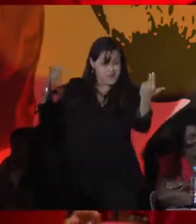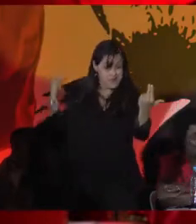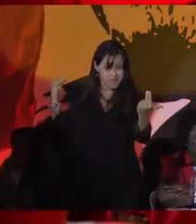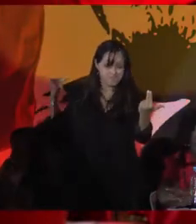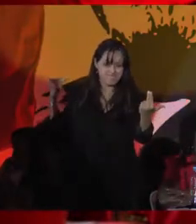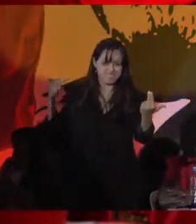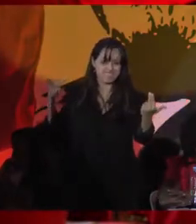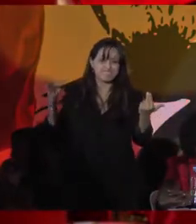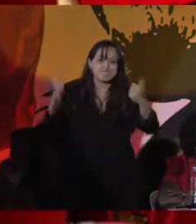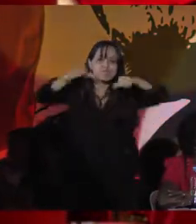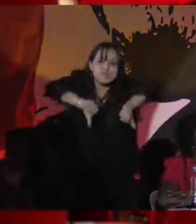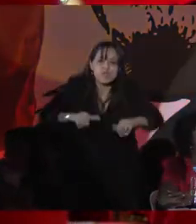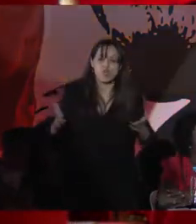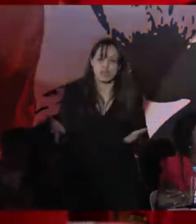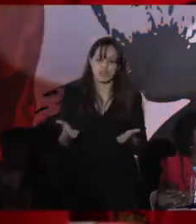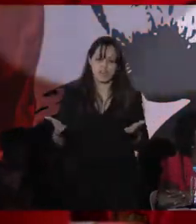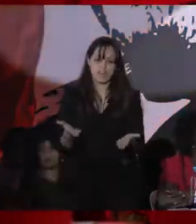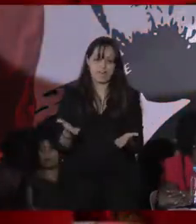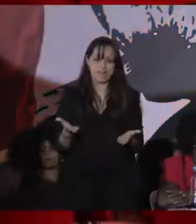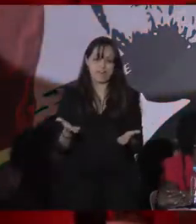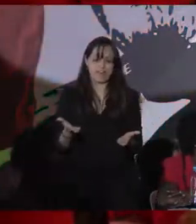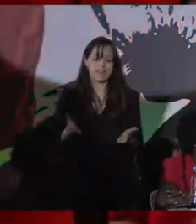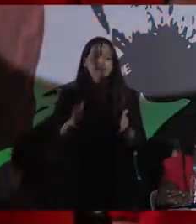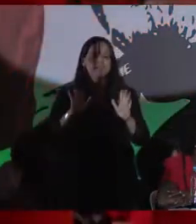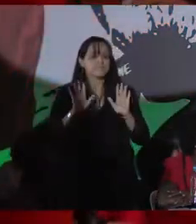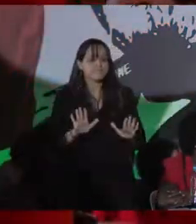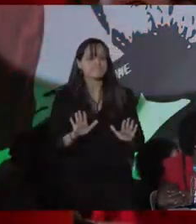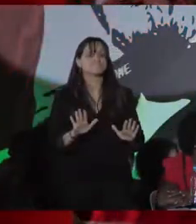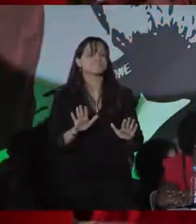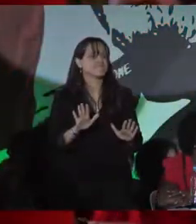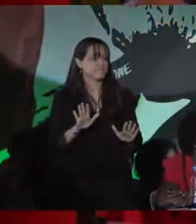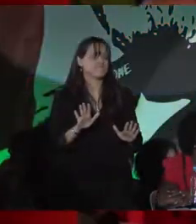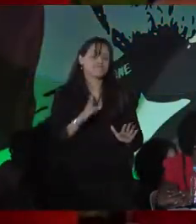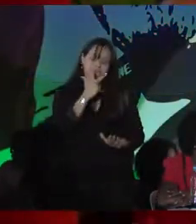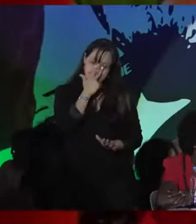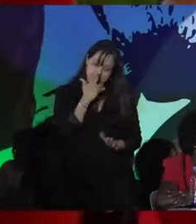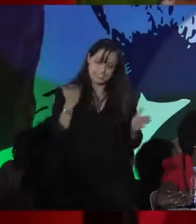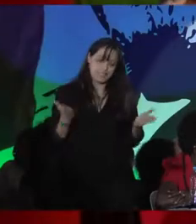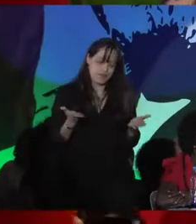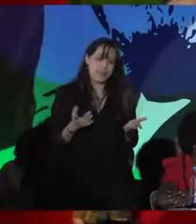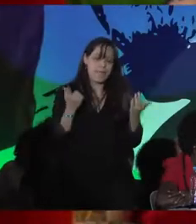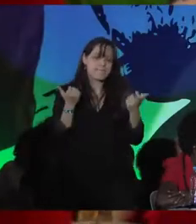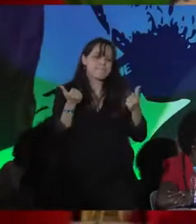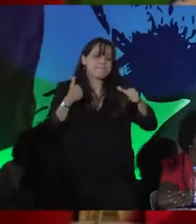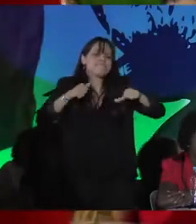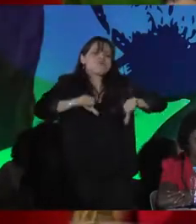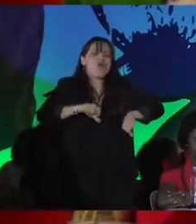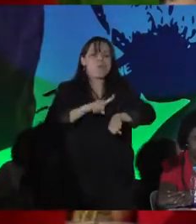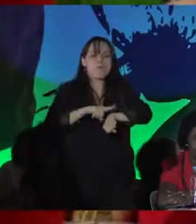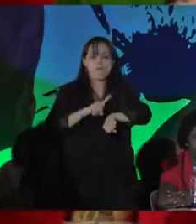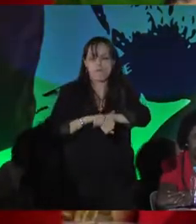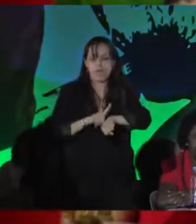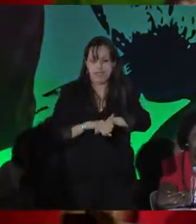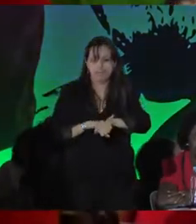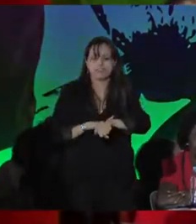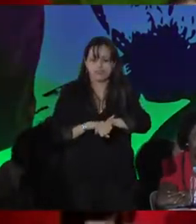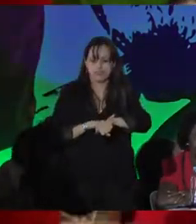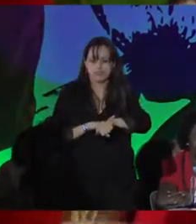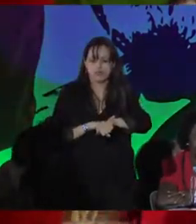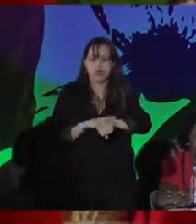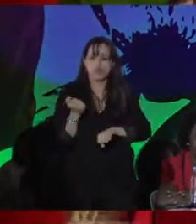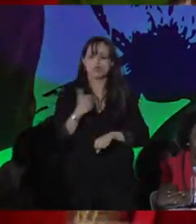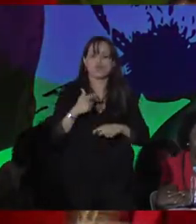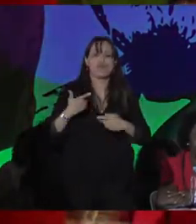político-organizativos, entretanto, enfrentando, talvez, pior do que o momento que deu